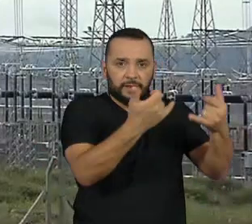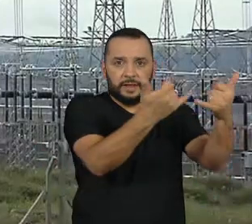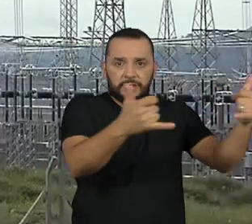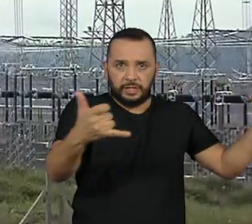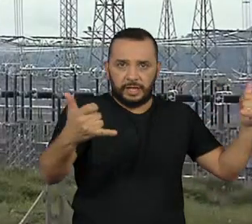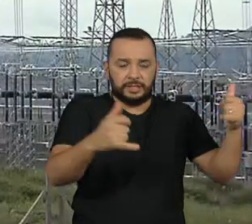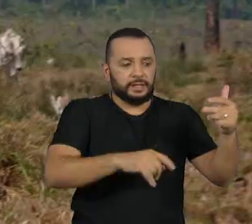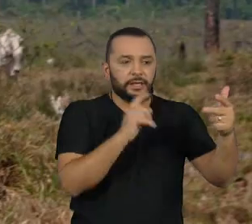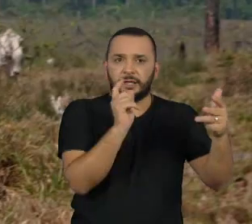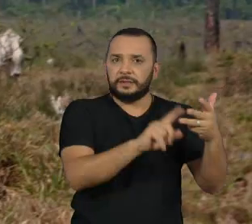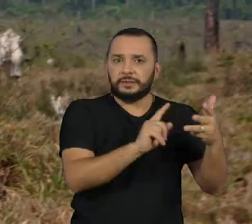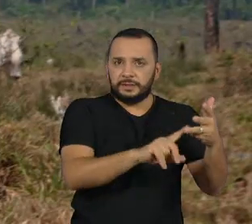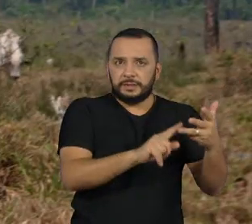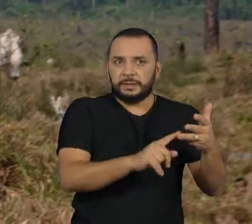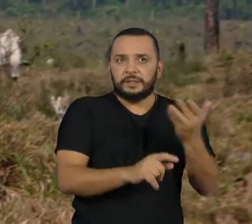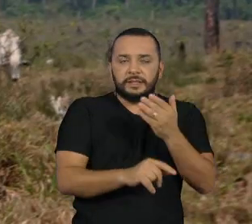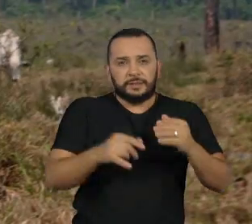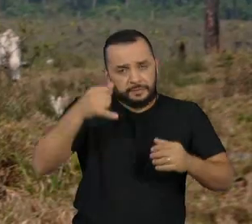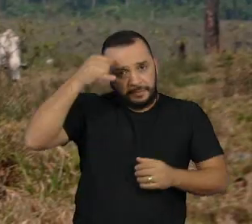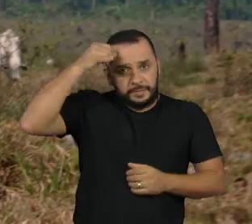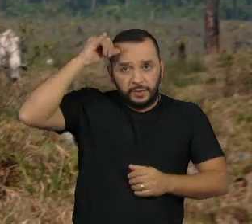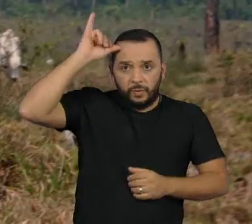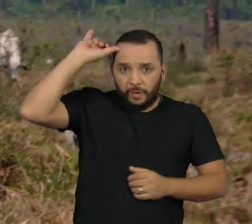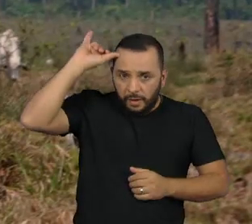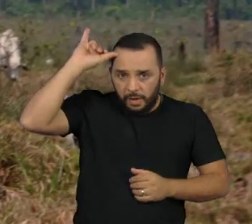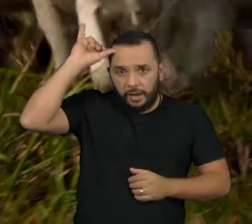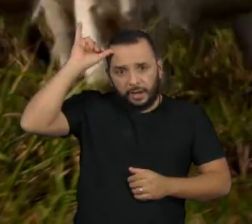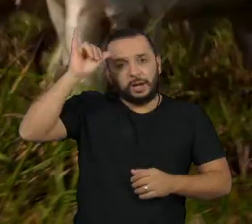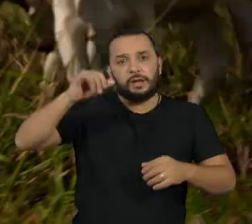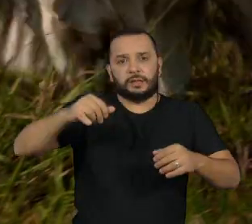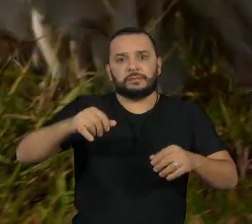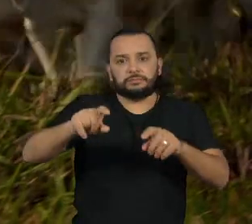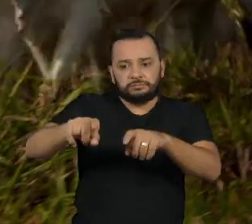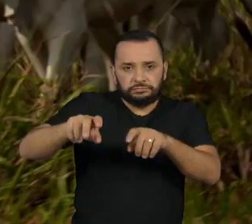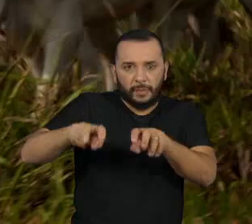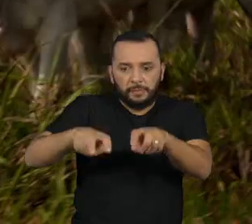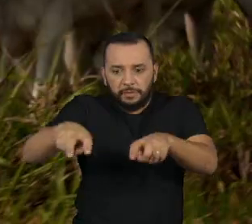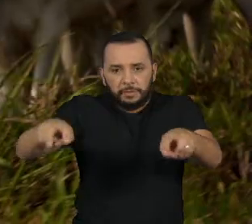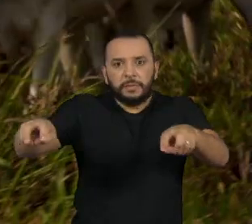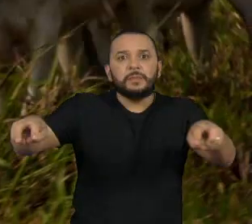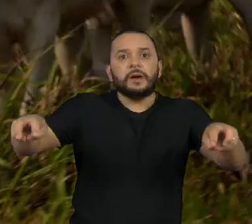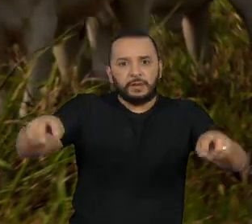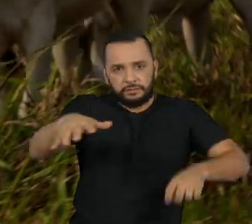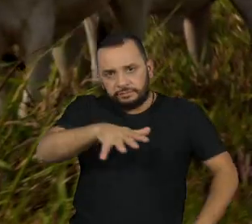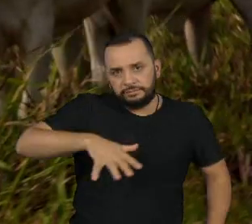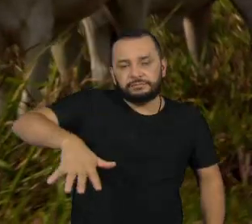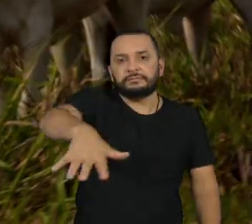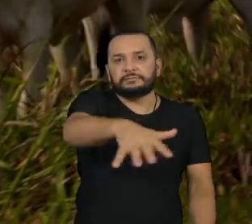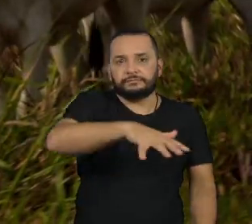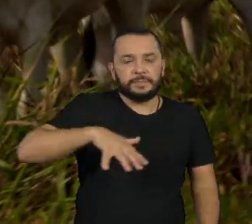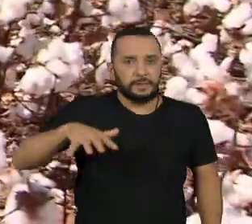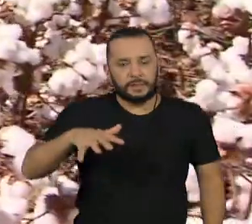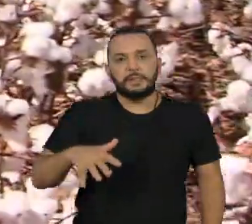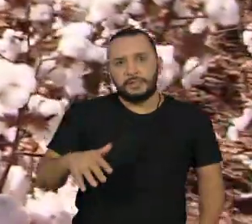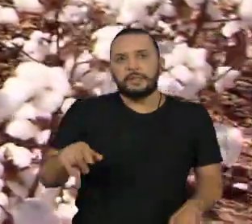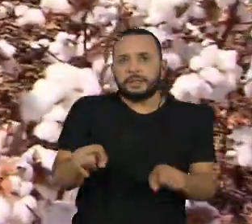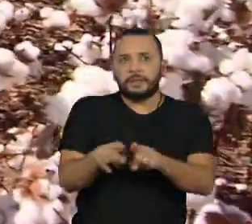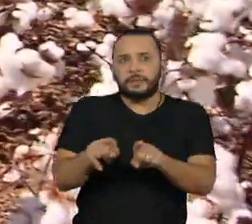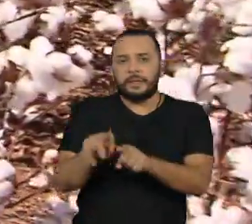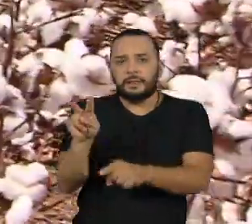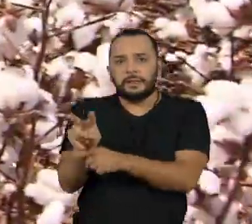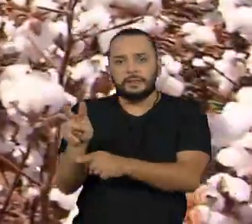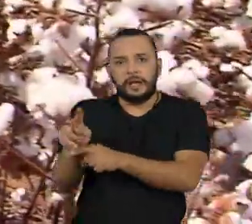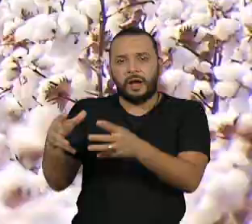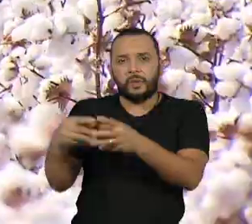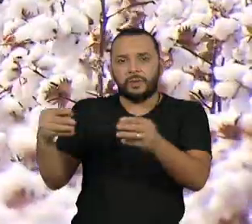e atividades como pecuária extensiva, semi-intensiva e intensiva de pequeno porte, além de cultivo de espécies